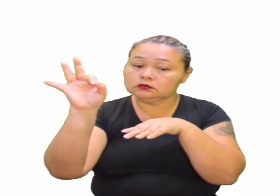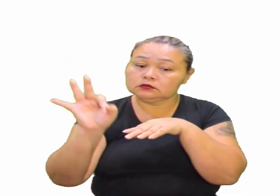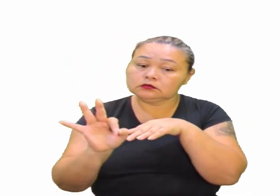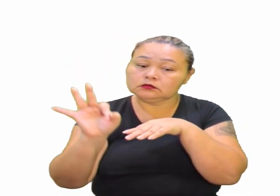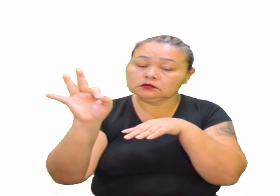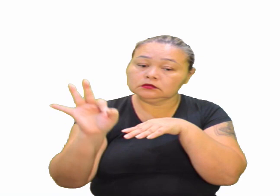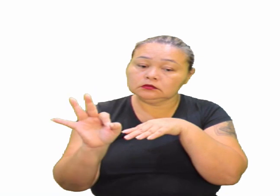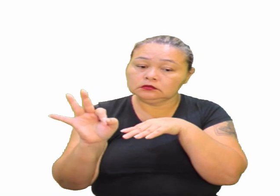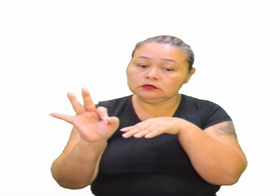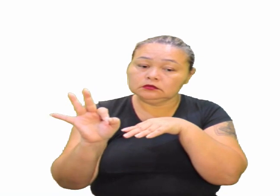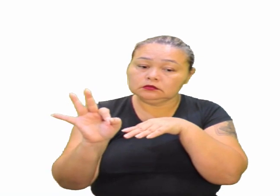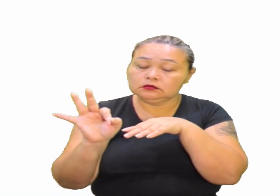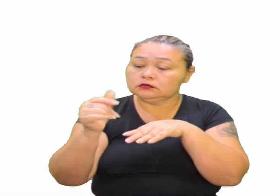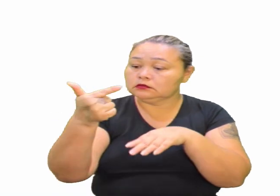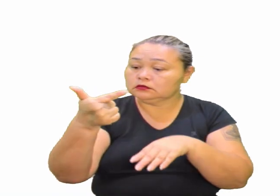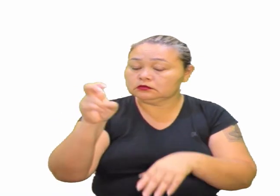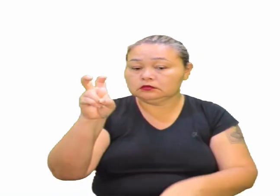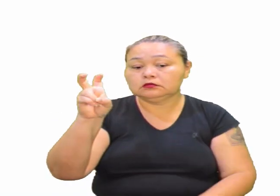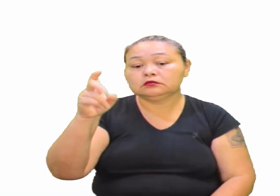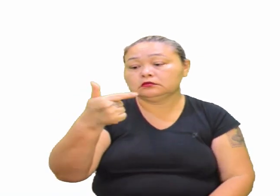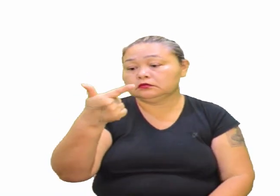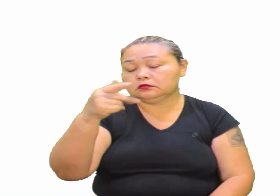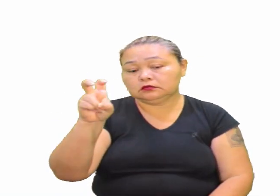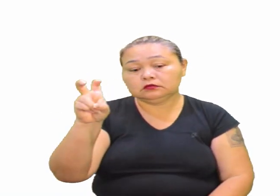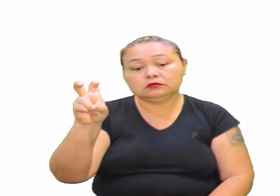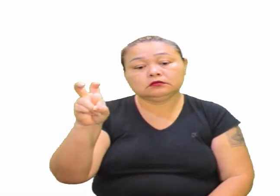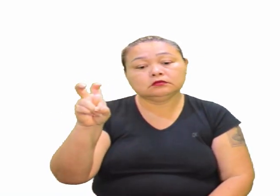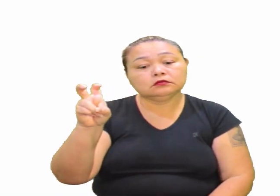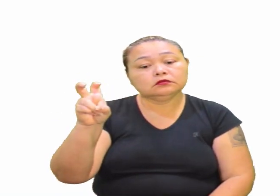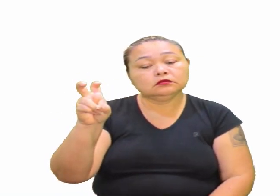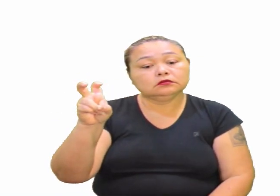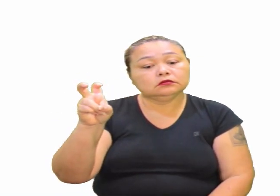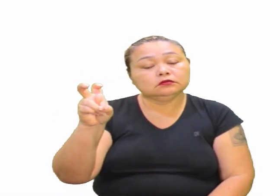50%, que é 25 mais 25.